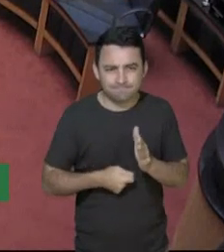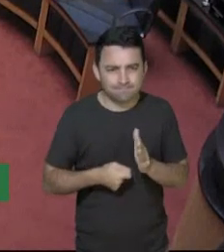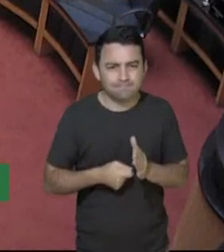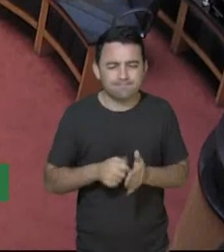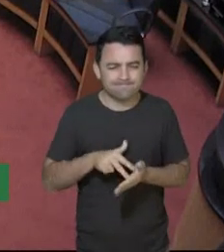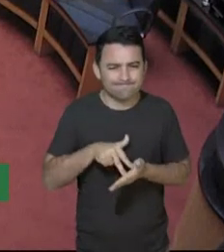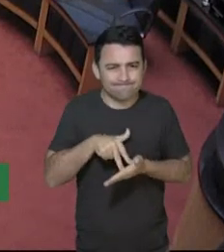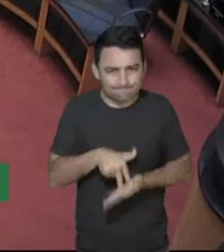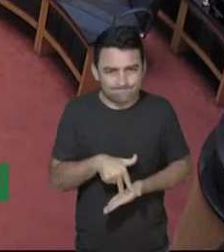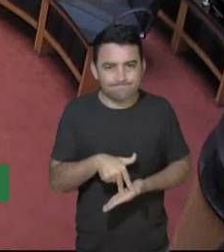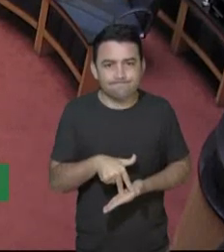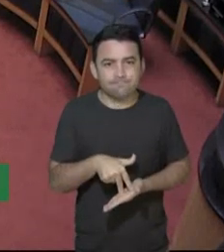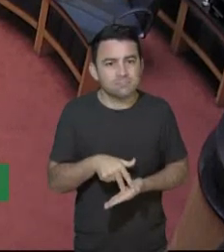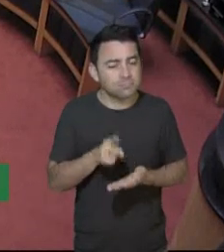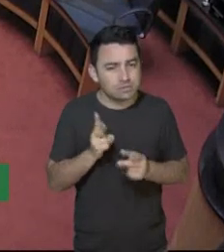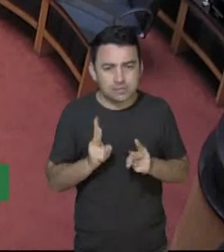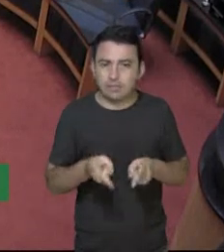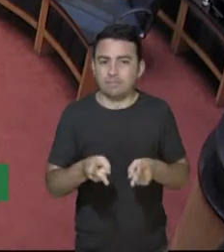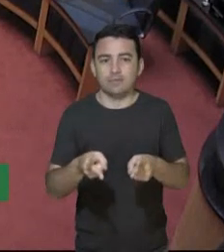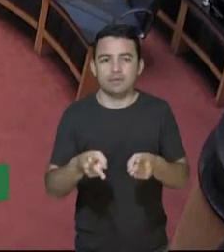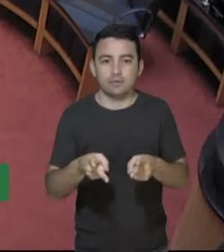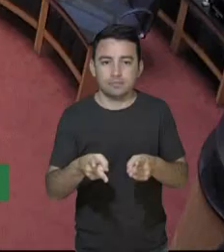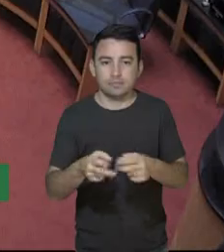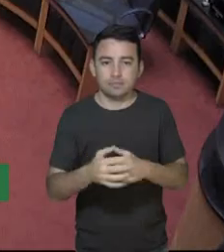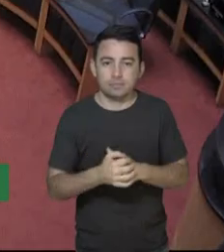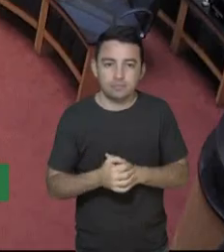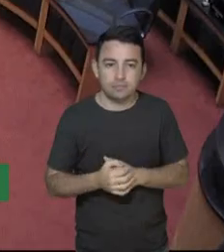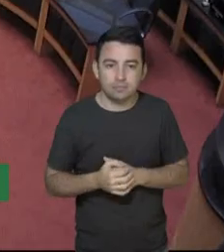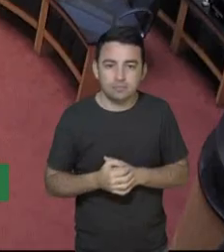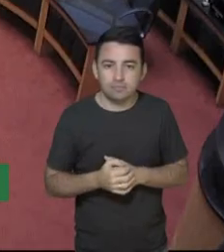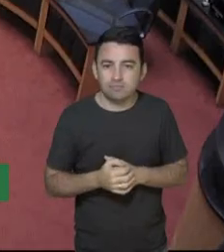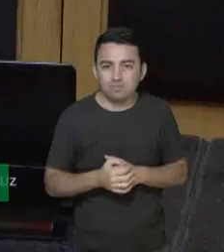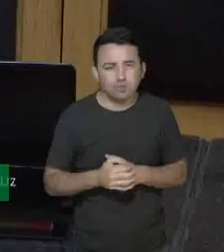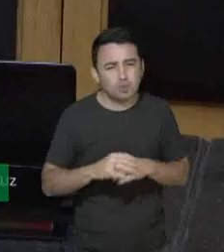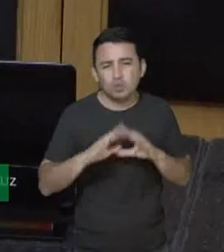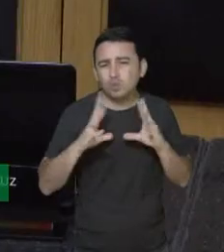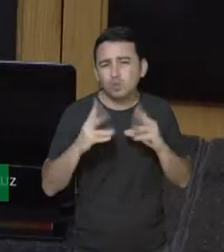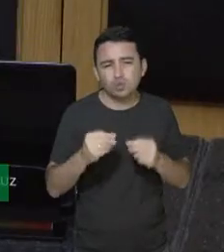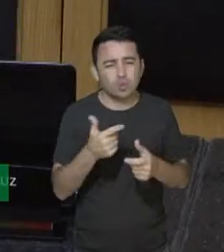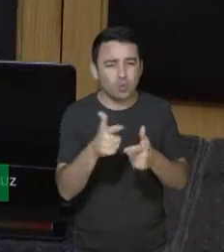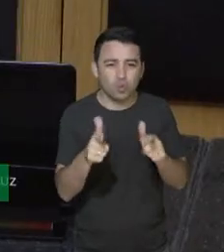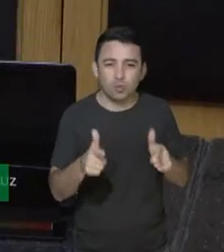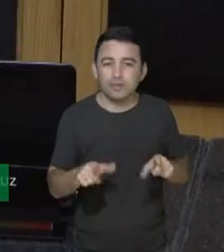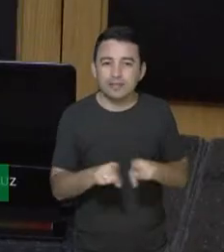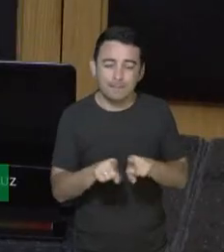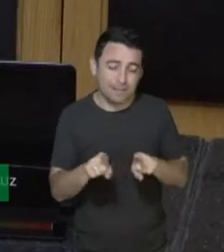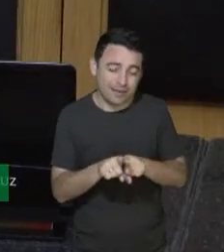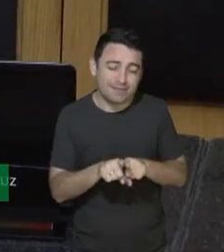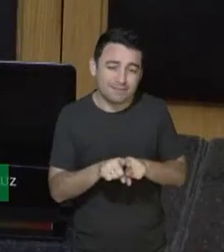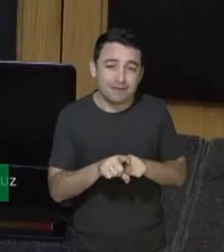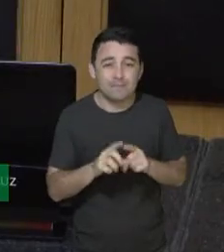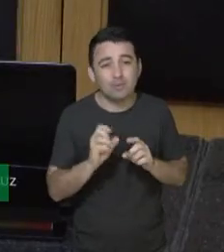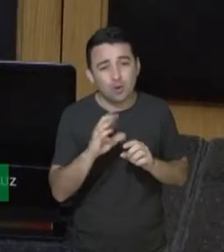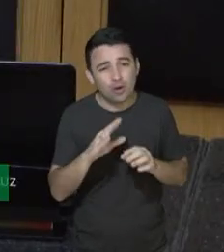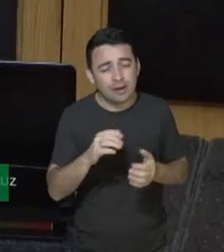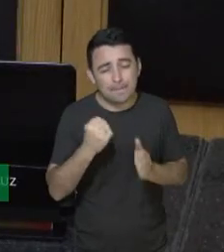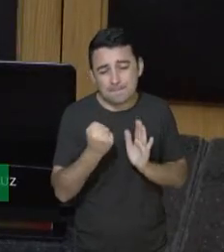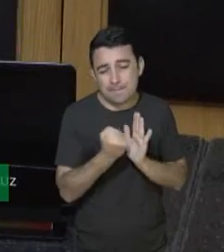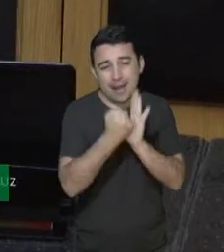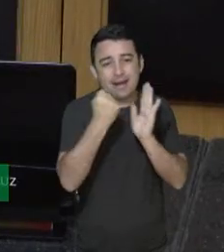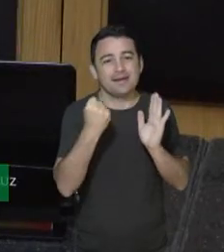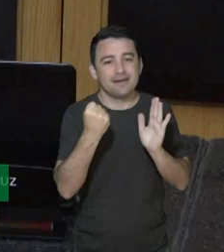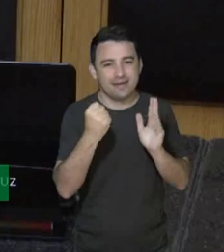posição que você sempre teve, né, e assim todos os outros que nos deixam, deixam sua marca